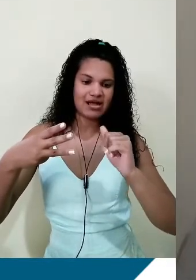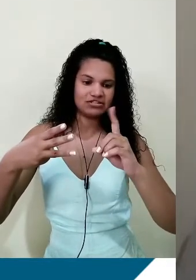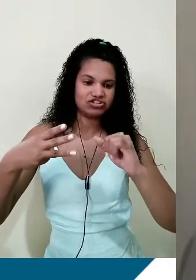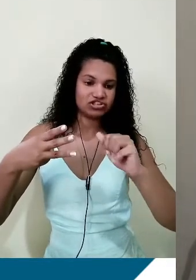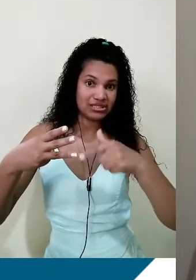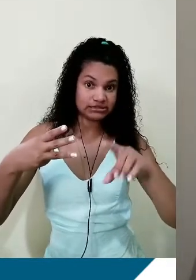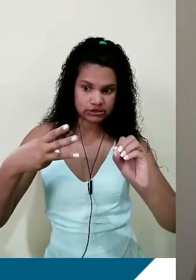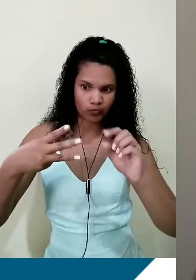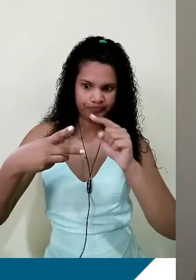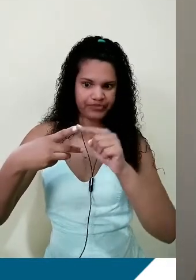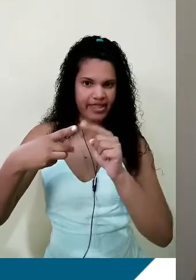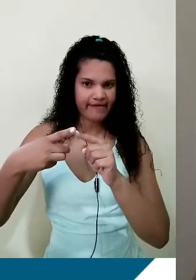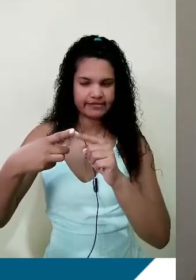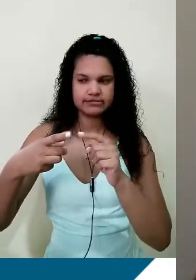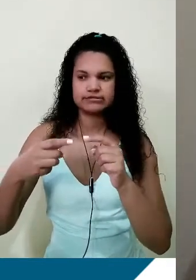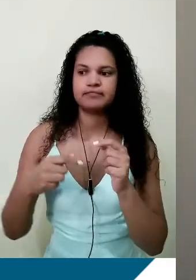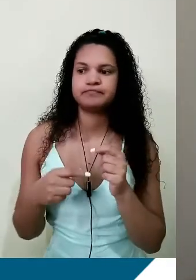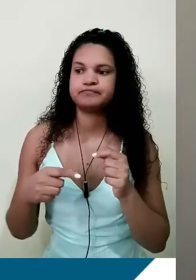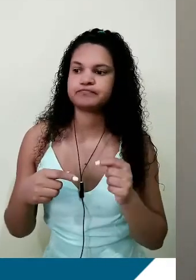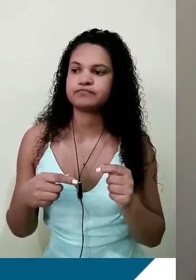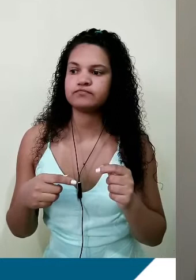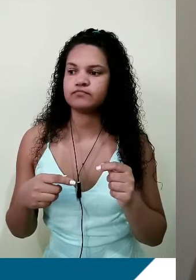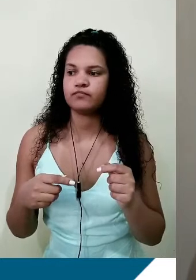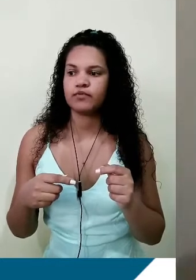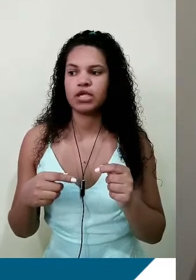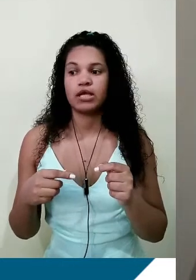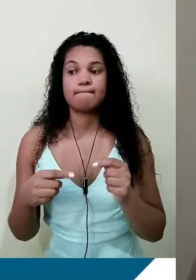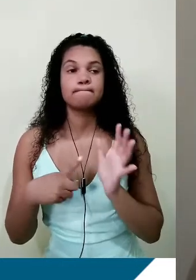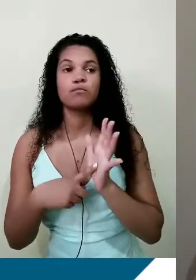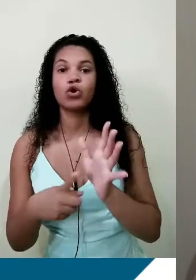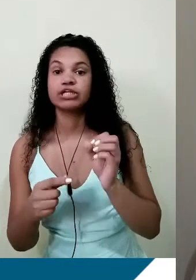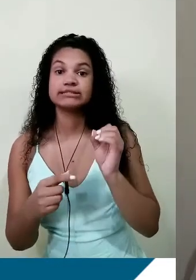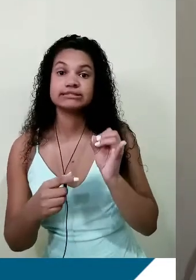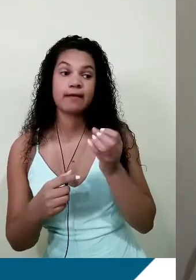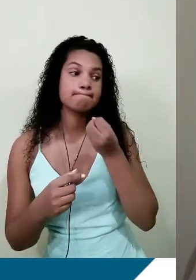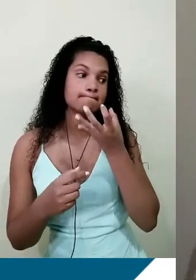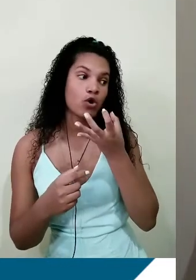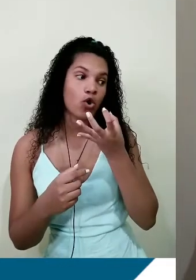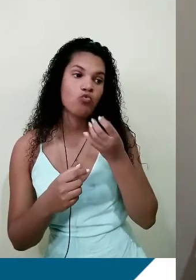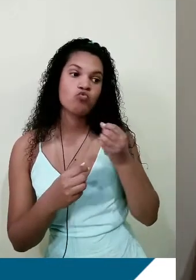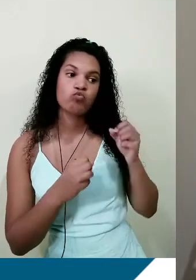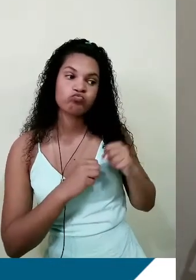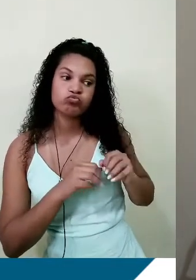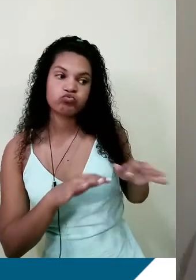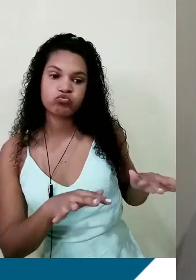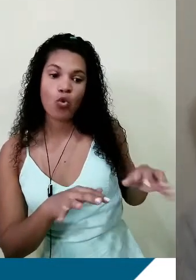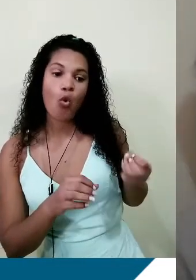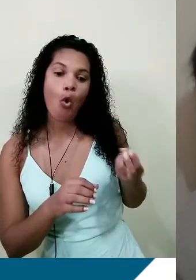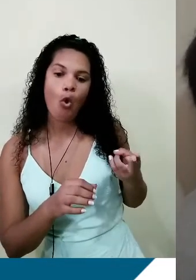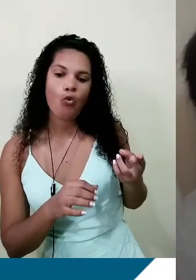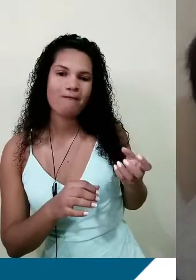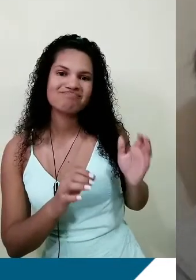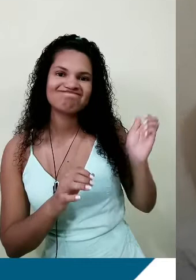para a gente se o objeto é um bom condutor ou um mau condutor térmico, que é um isolante